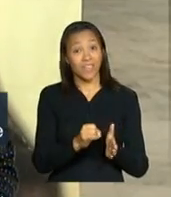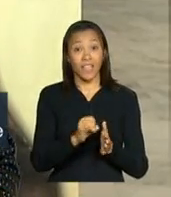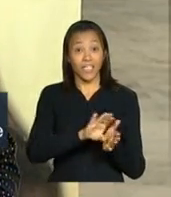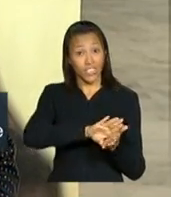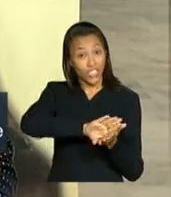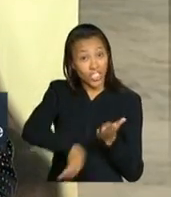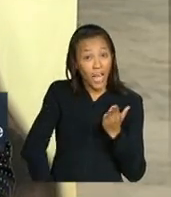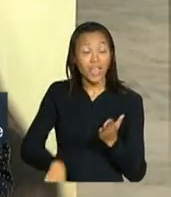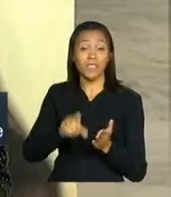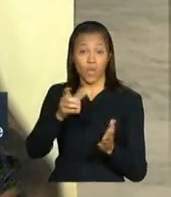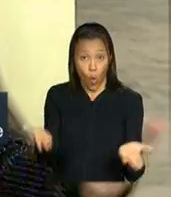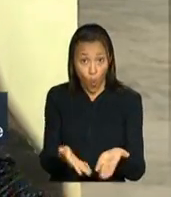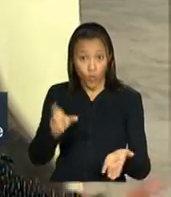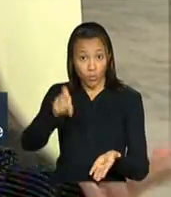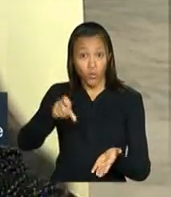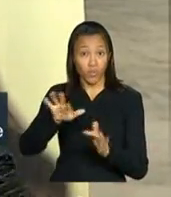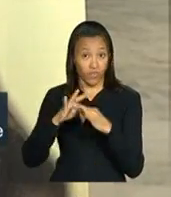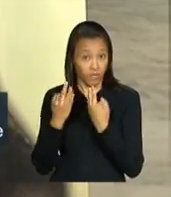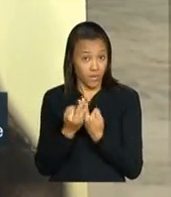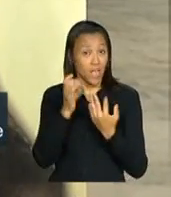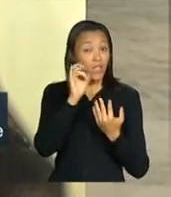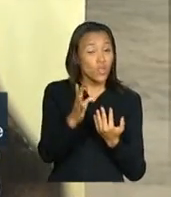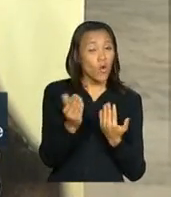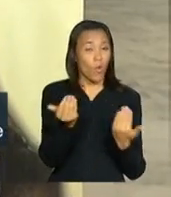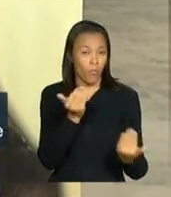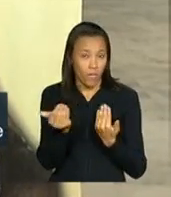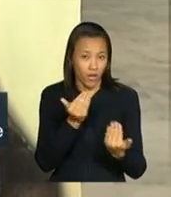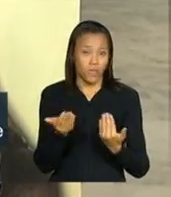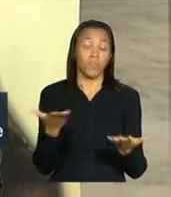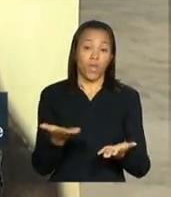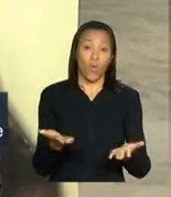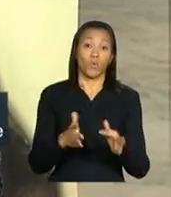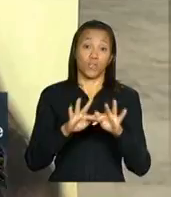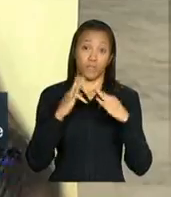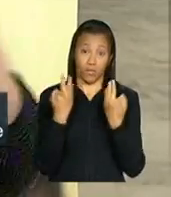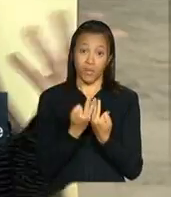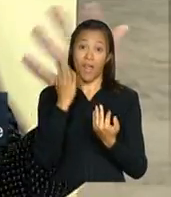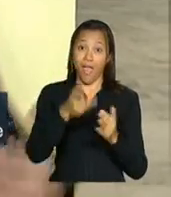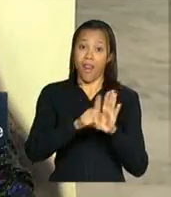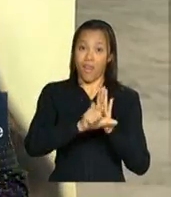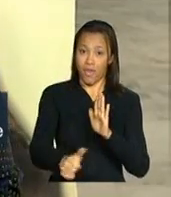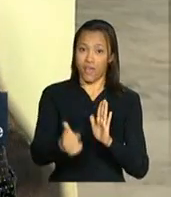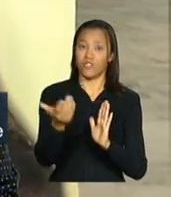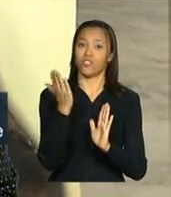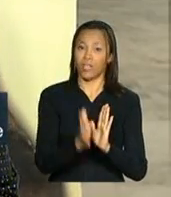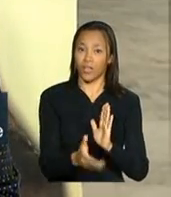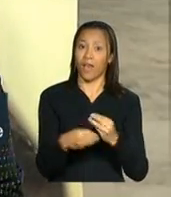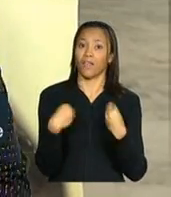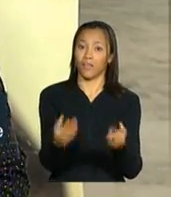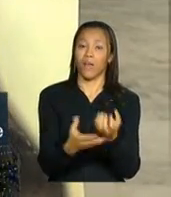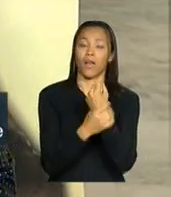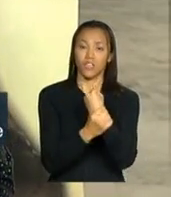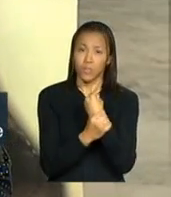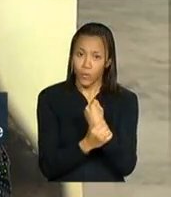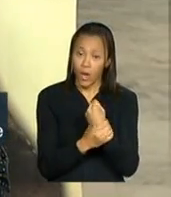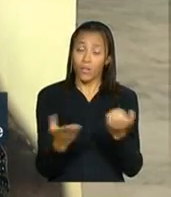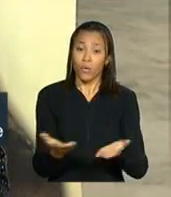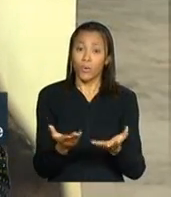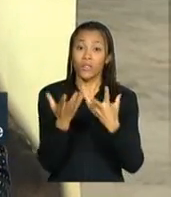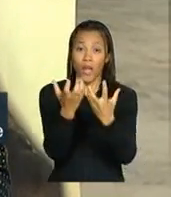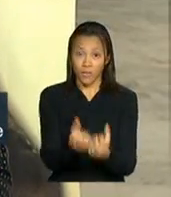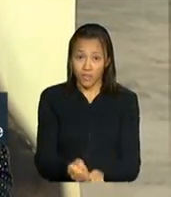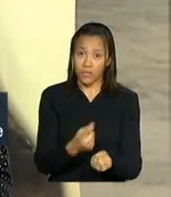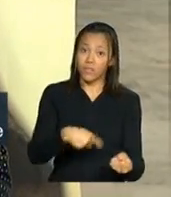retirasse o bolsa família hoje é um exercício né porque o bolsa família hoje é lei tá garantida e é aceito hoje como